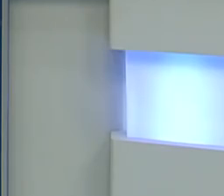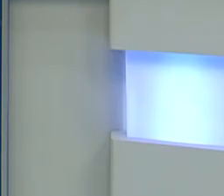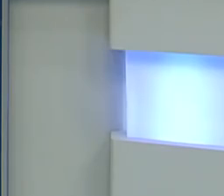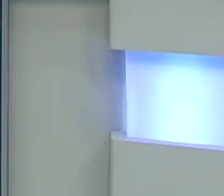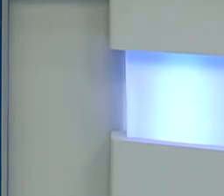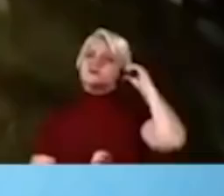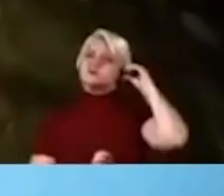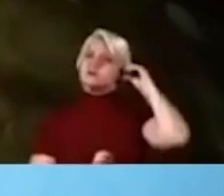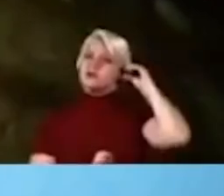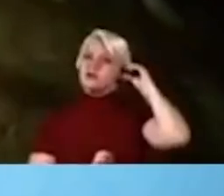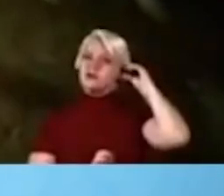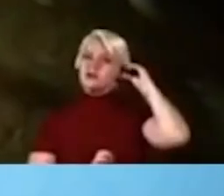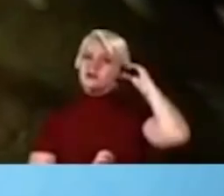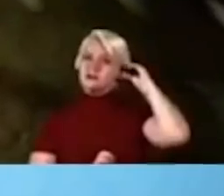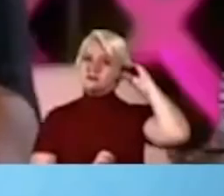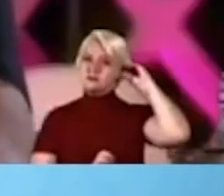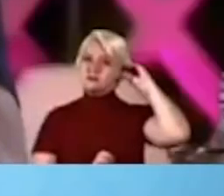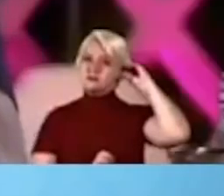legal